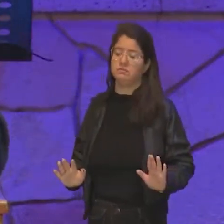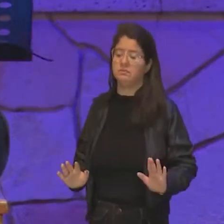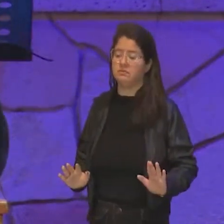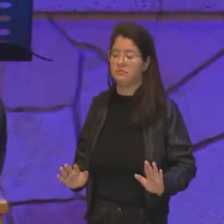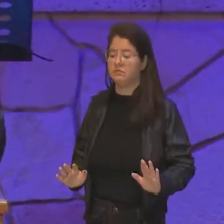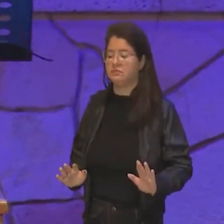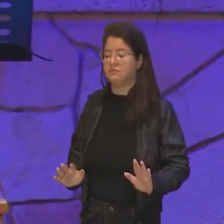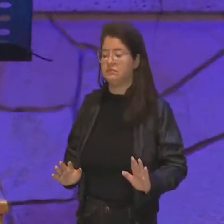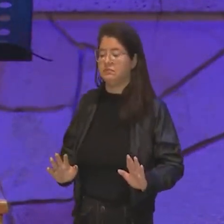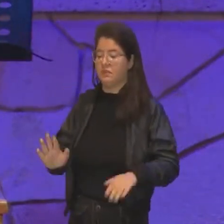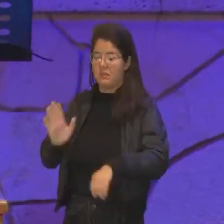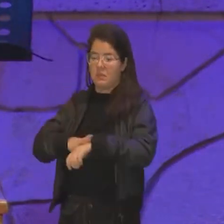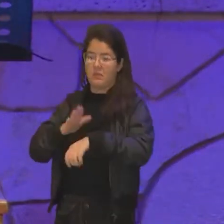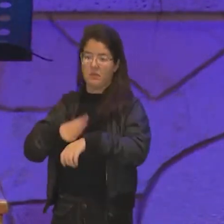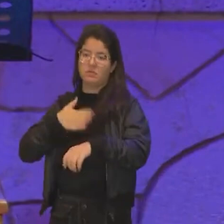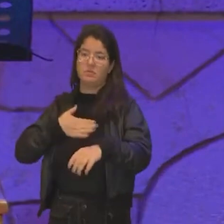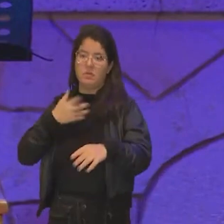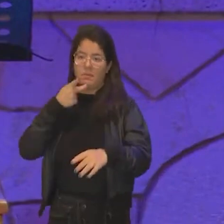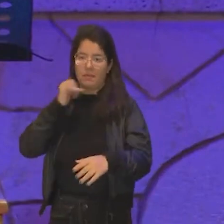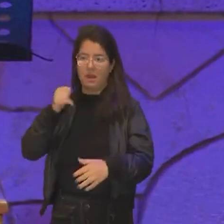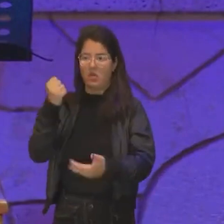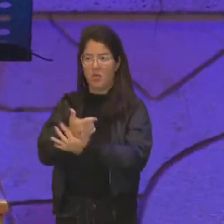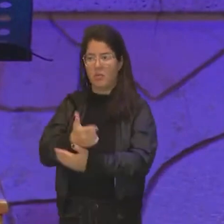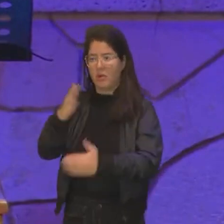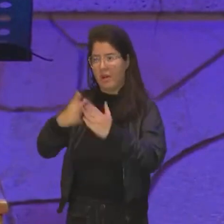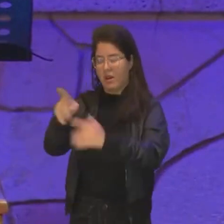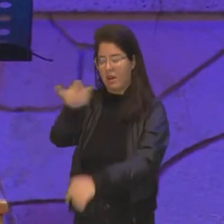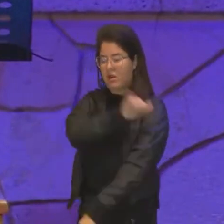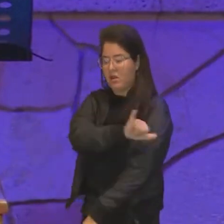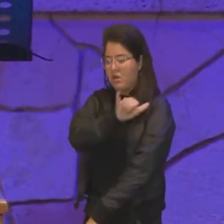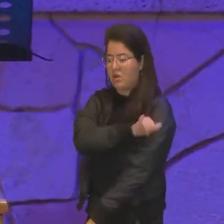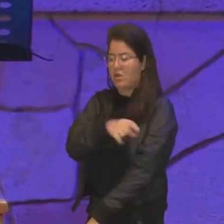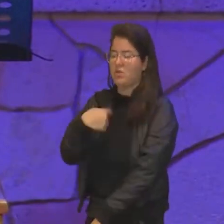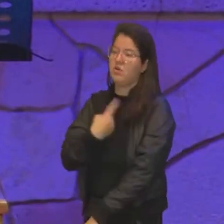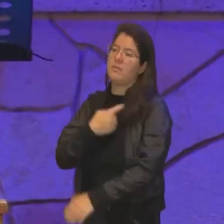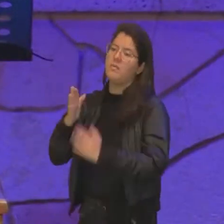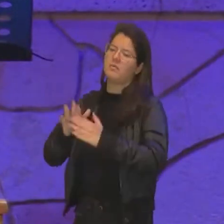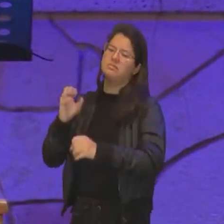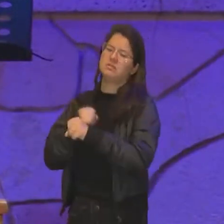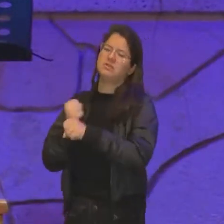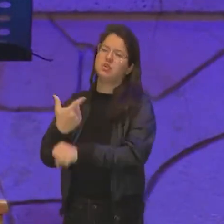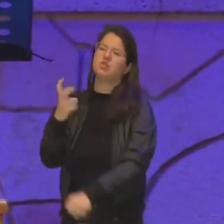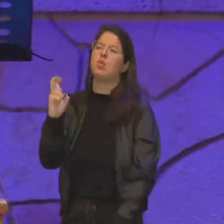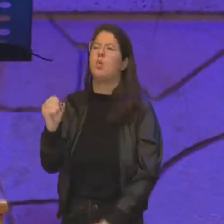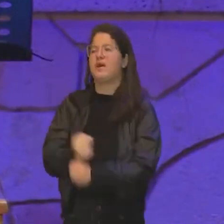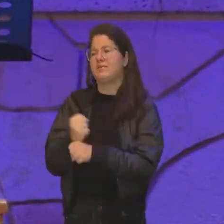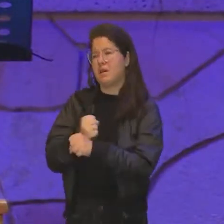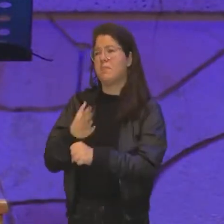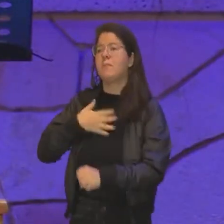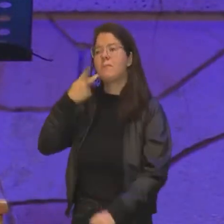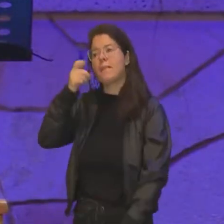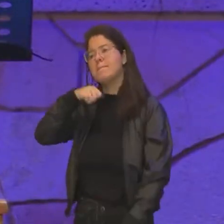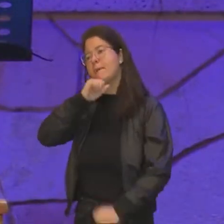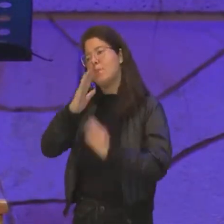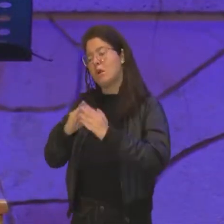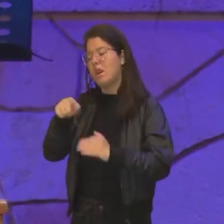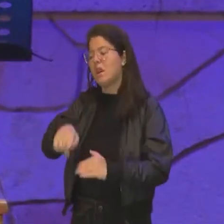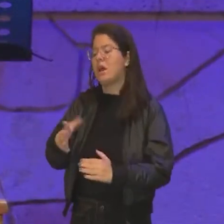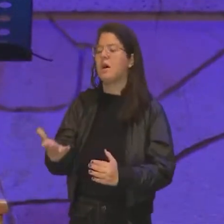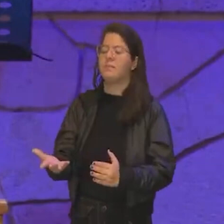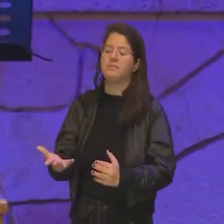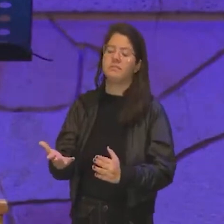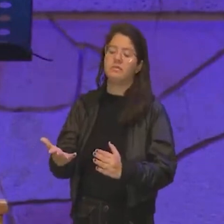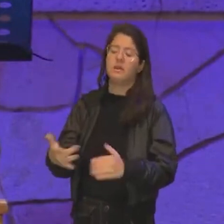Quando meu pai comprou uma casa lá no Rio de Janeiro, onde nós moramos hoje há mais de 50 anos, os meus pais moram. Quando o